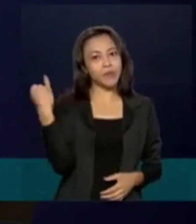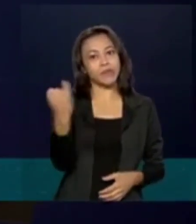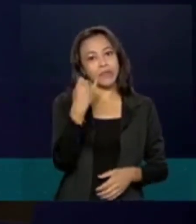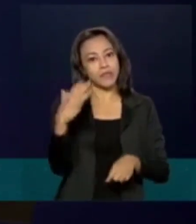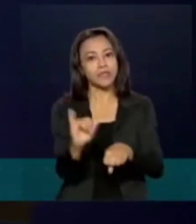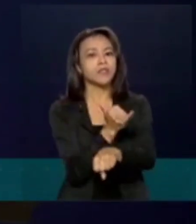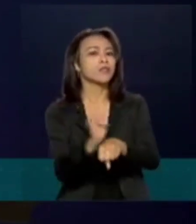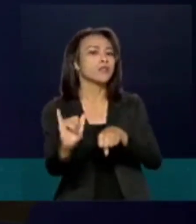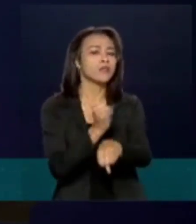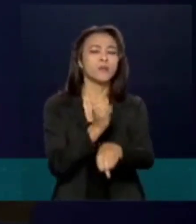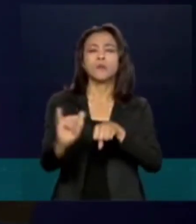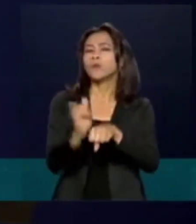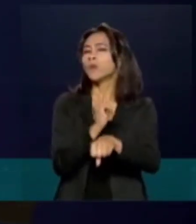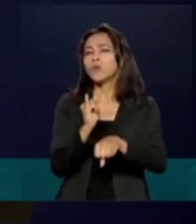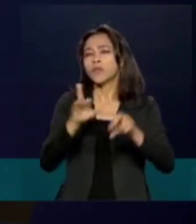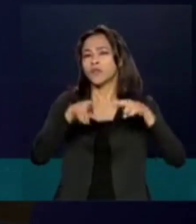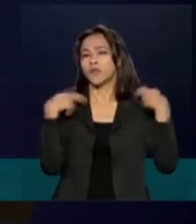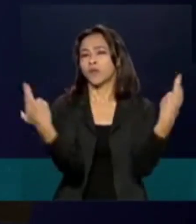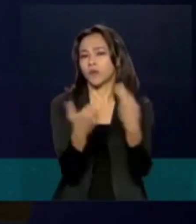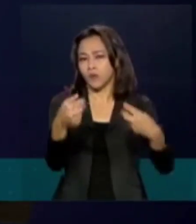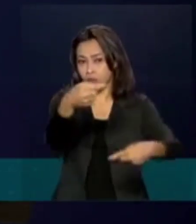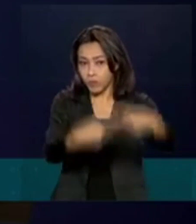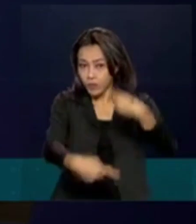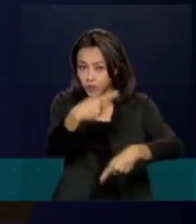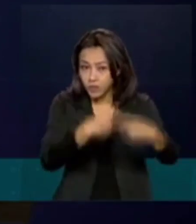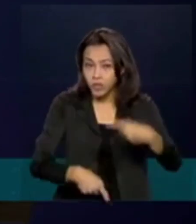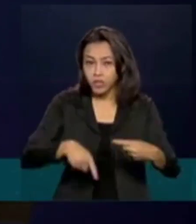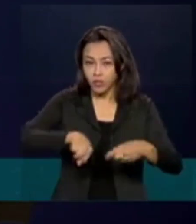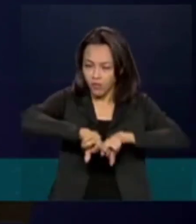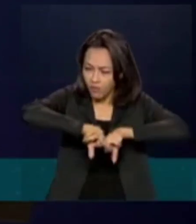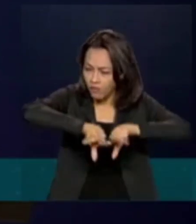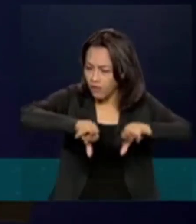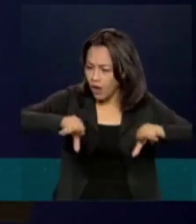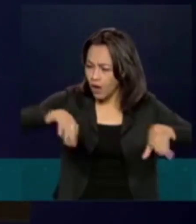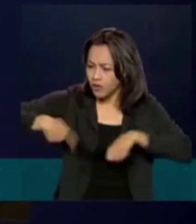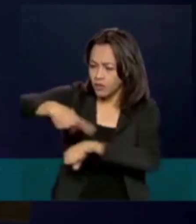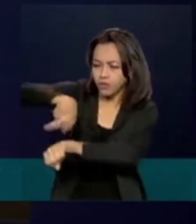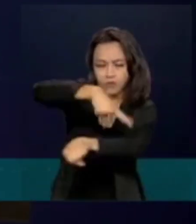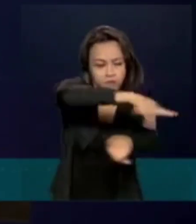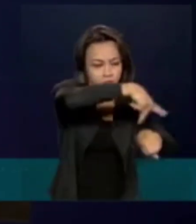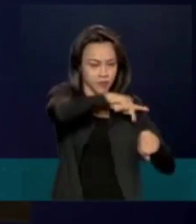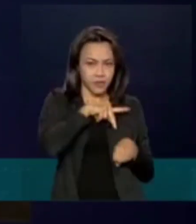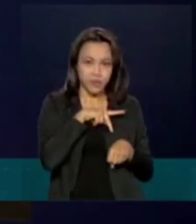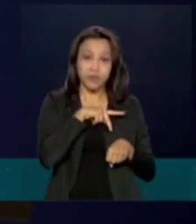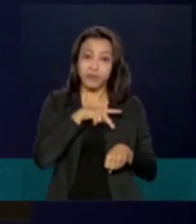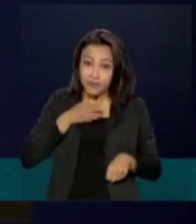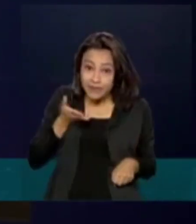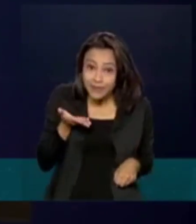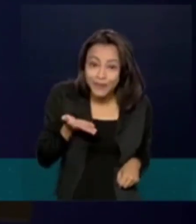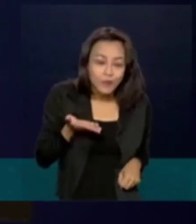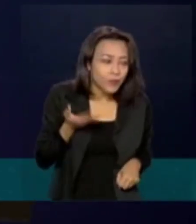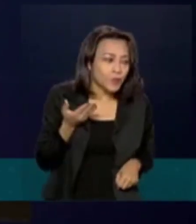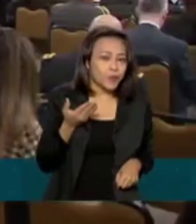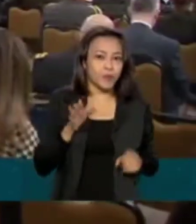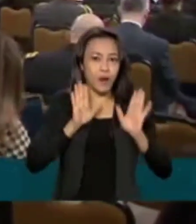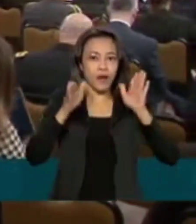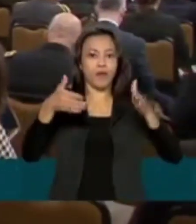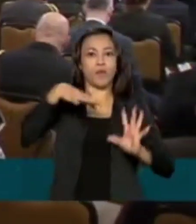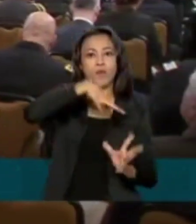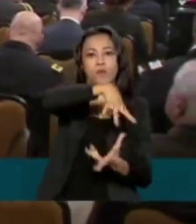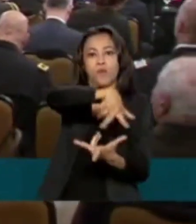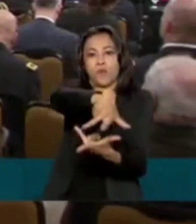de reunião política multilateral e de caráter internacional.